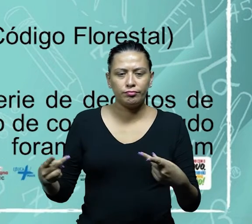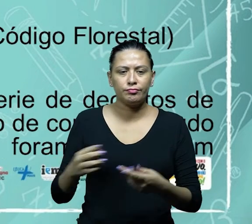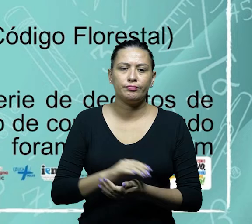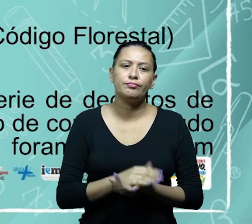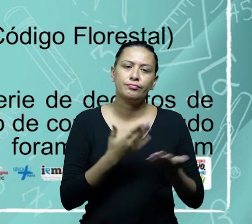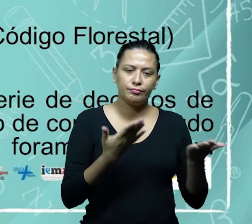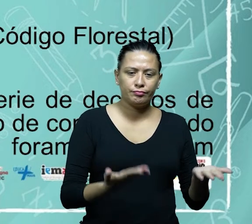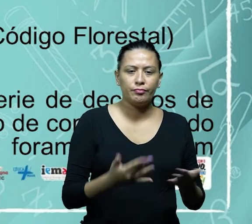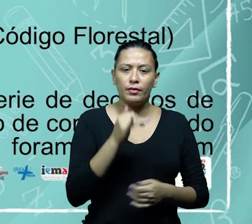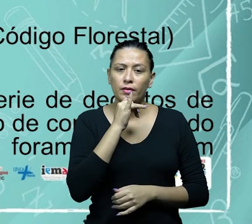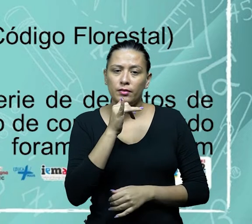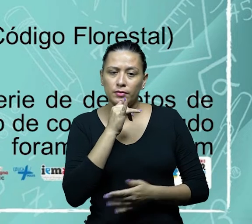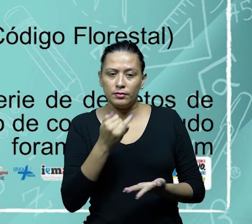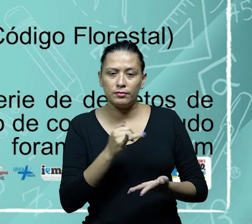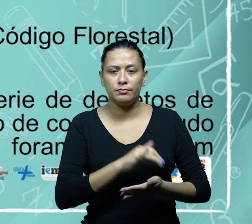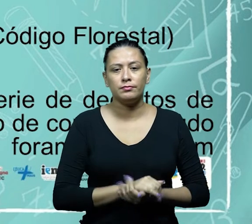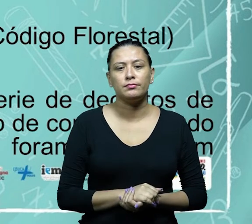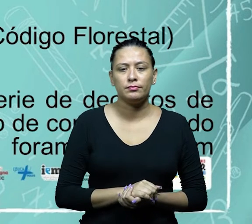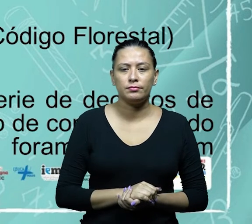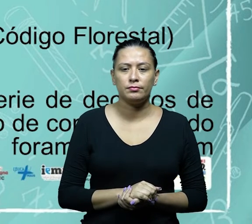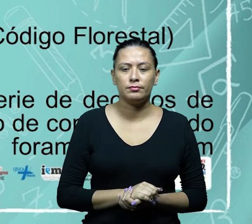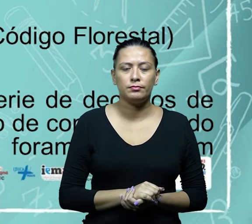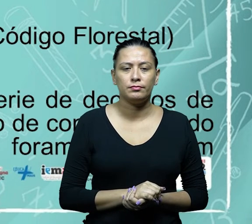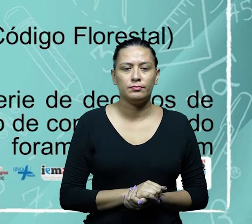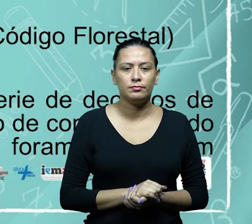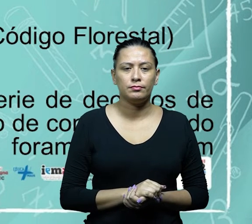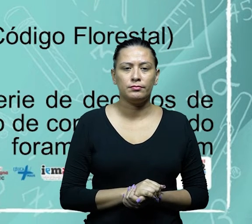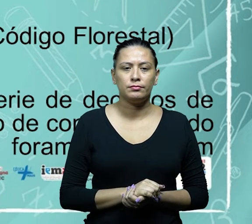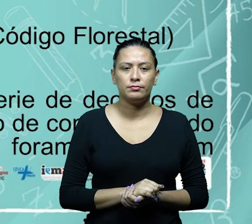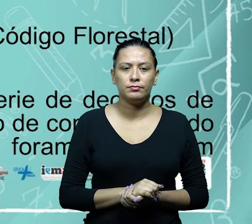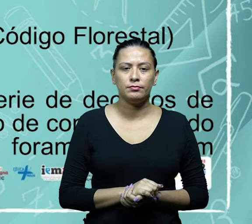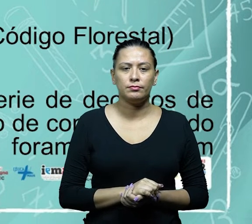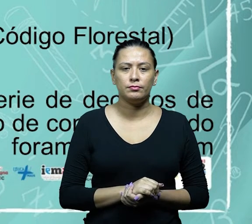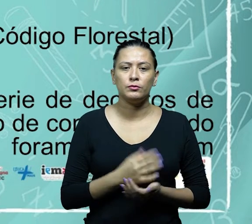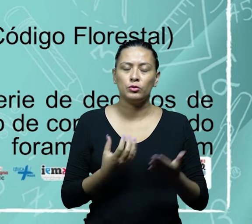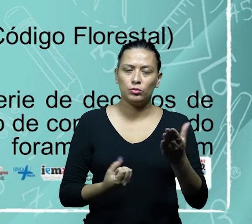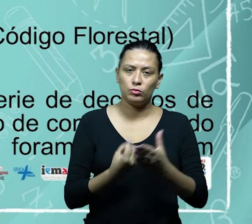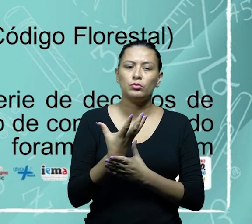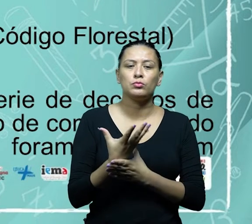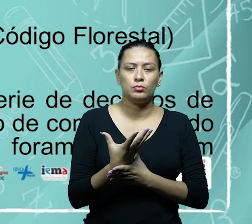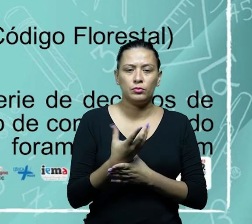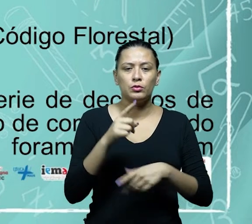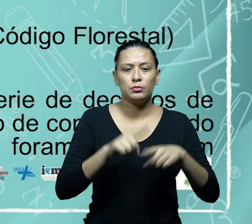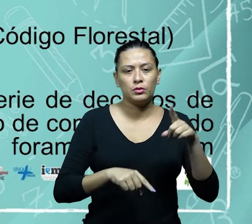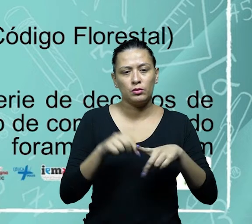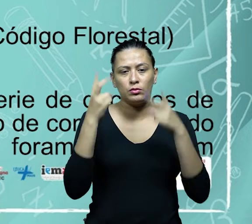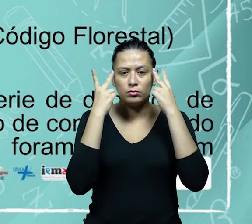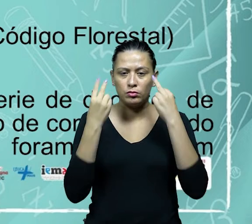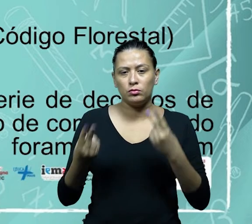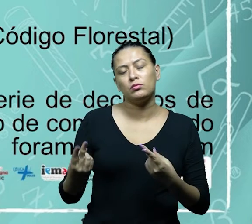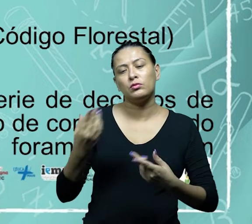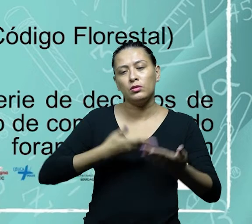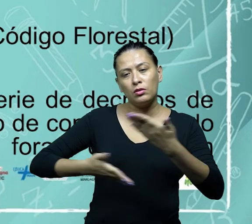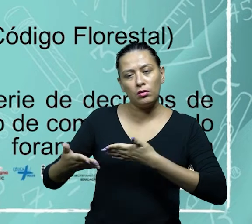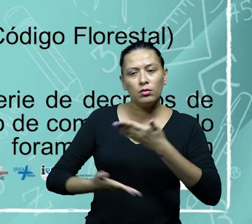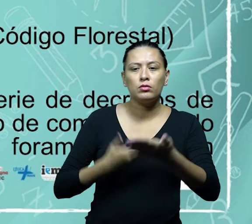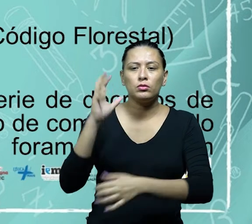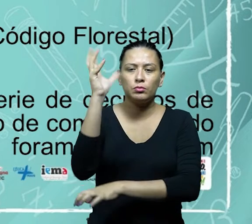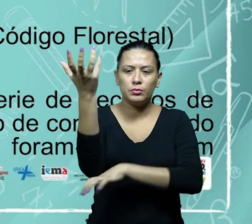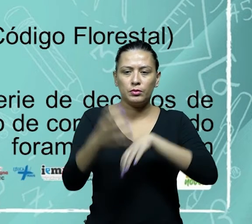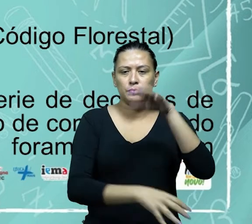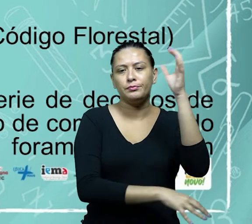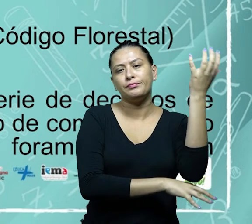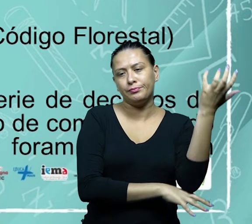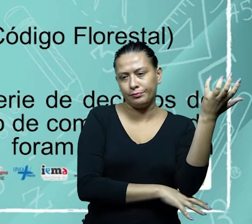diante É temos como exemplo de fonte material as fontes naturais do direito bom